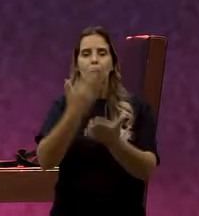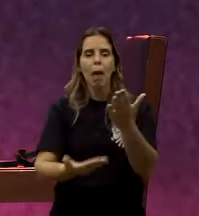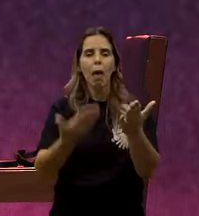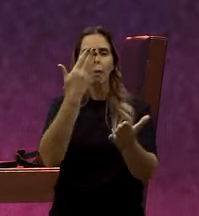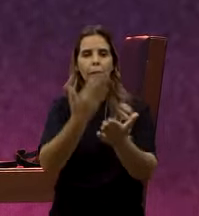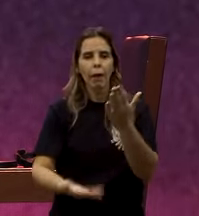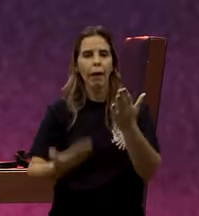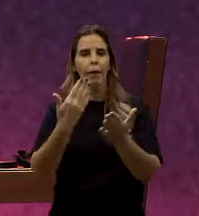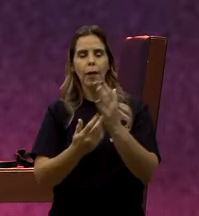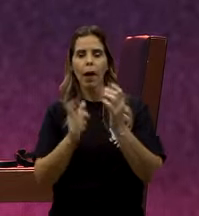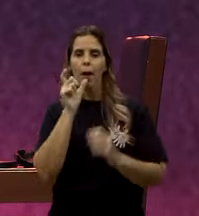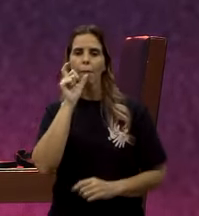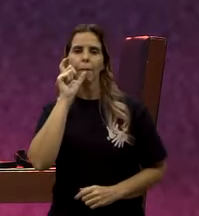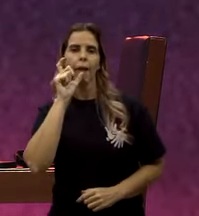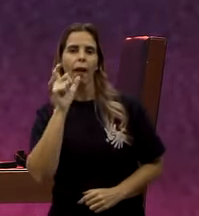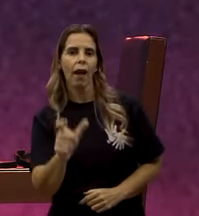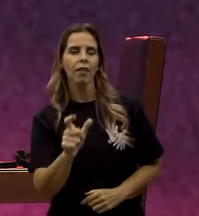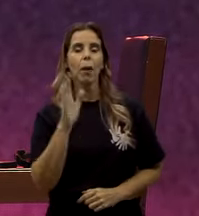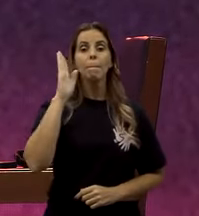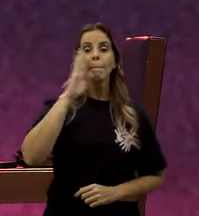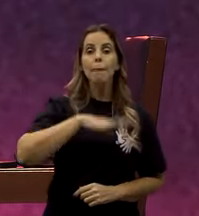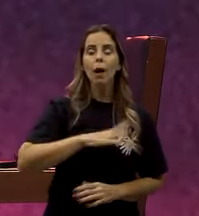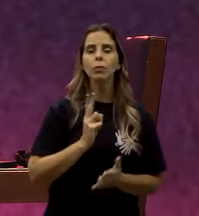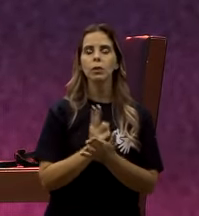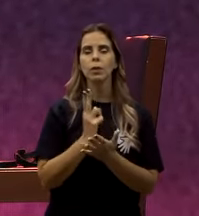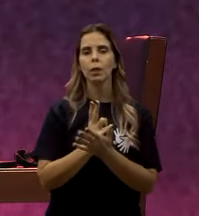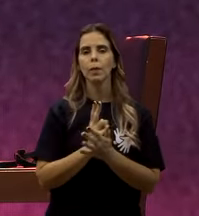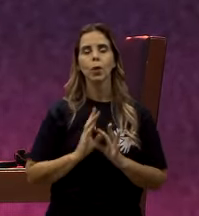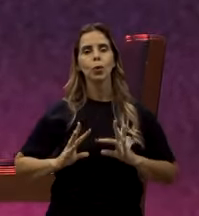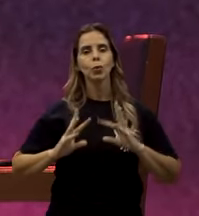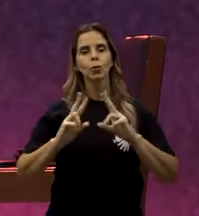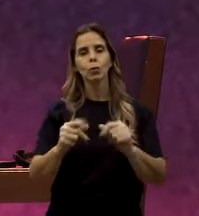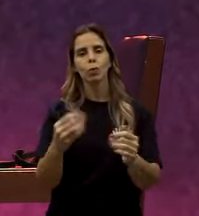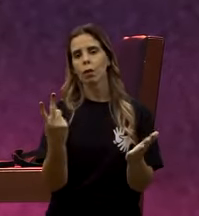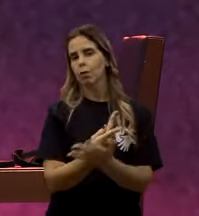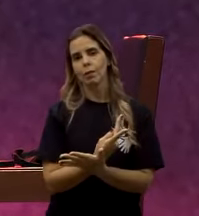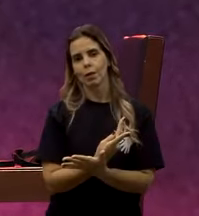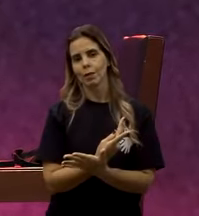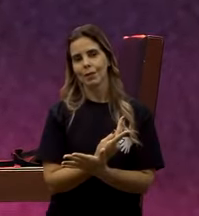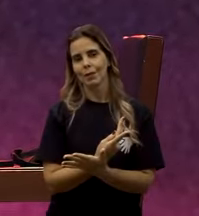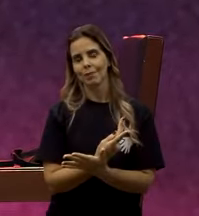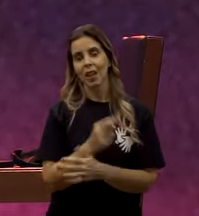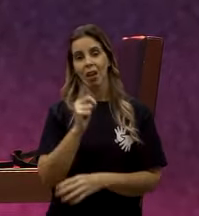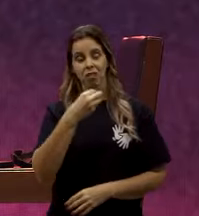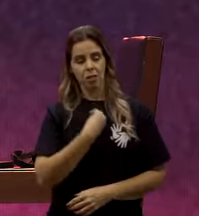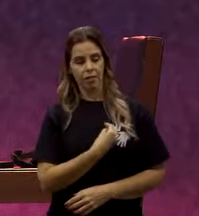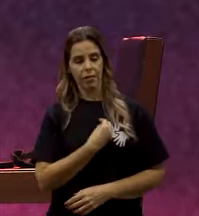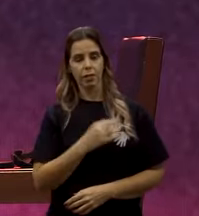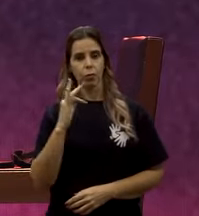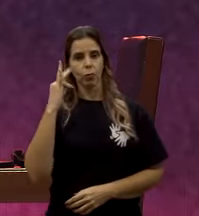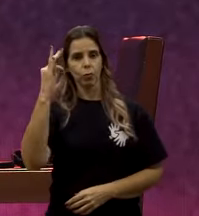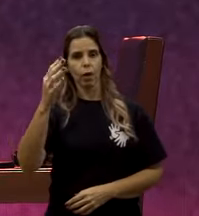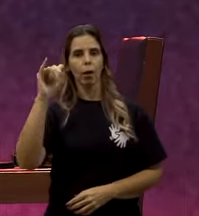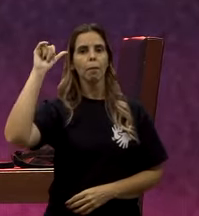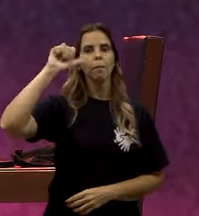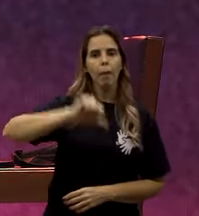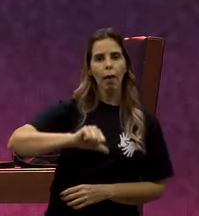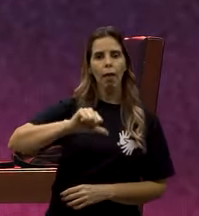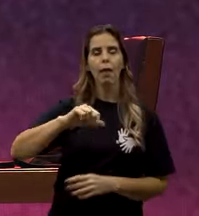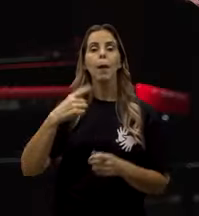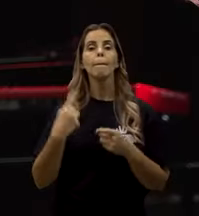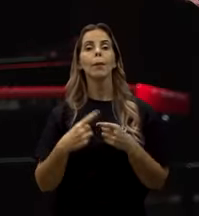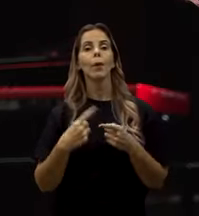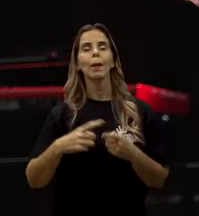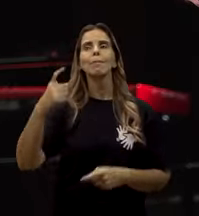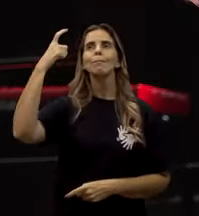negativas tudo que você fala nasce E aí você tá lá Vivendo uma vida de derrota guarde isso no teu